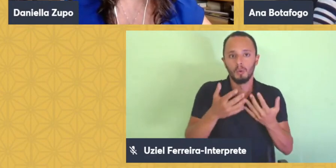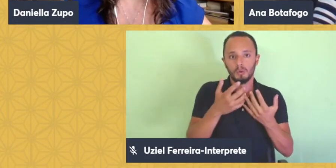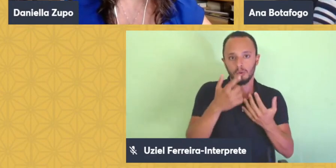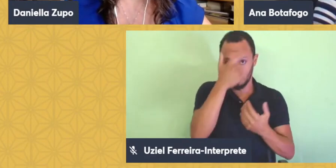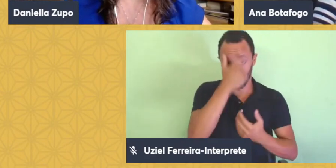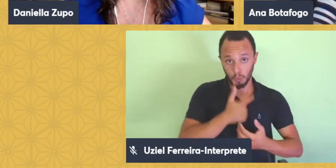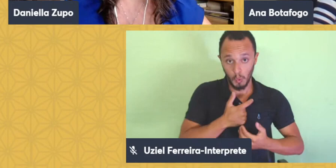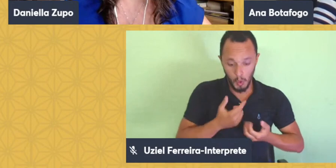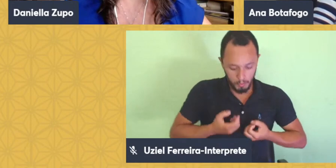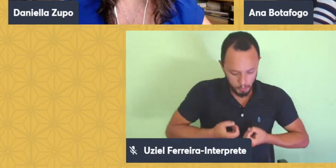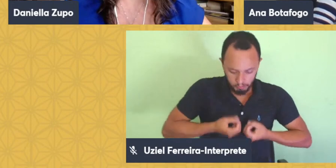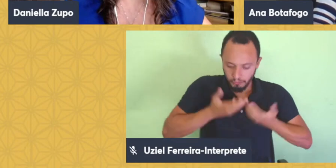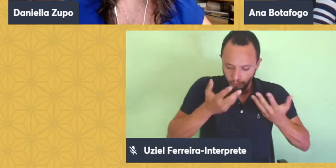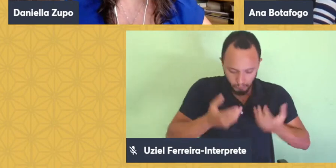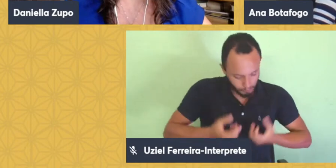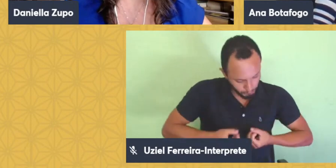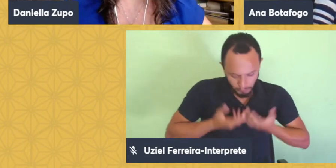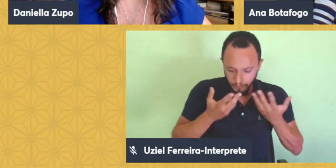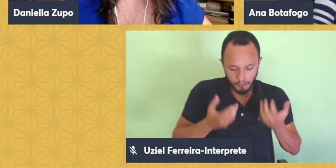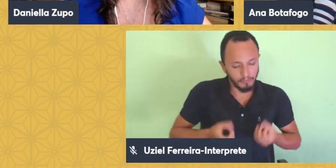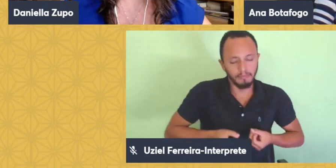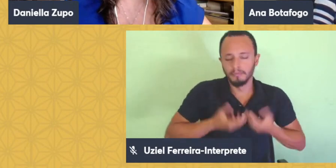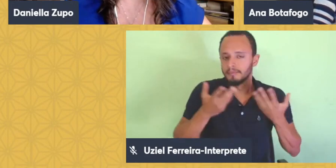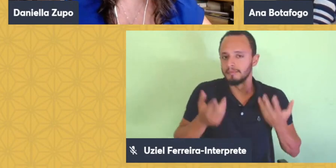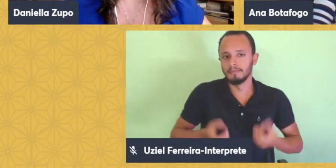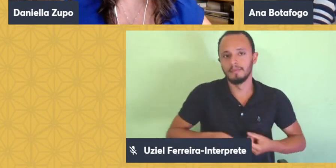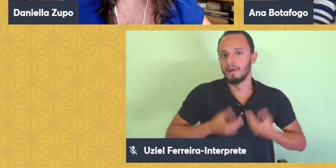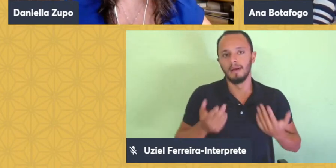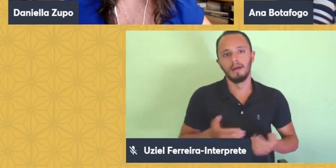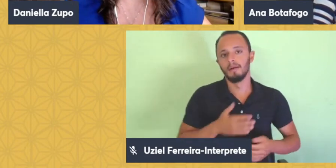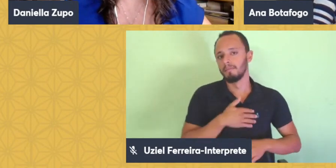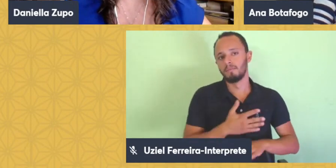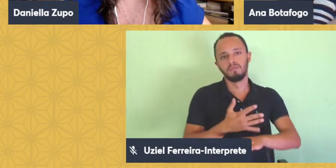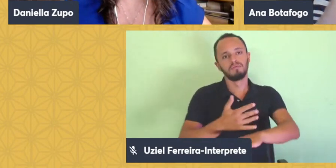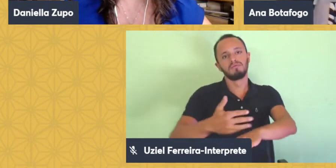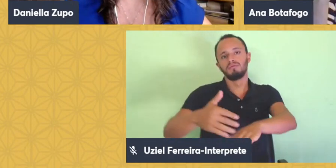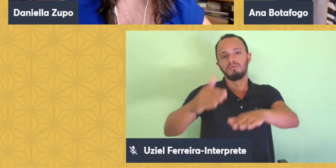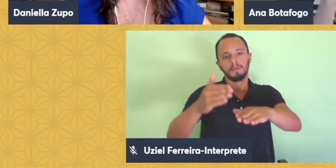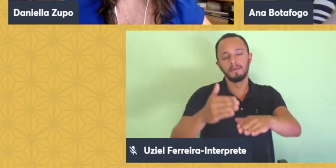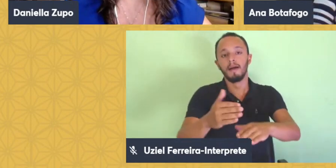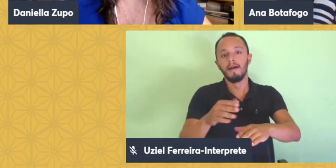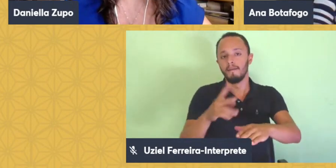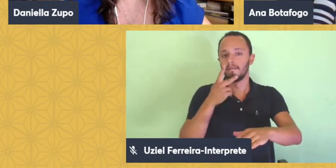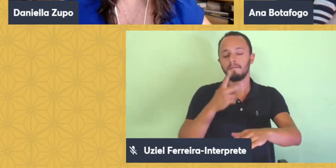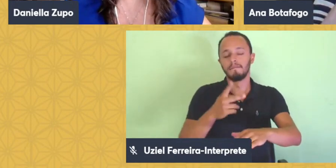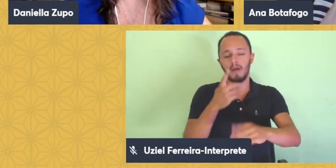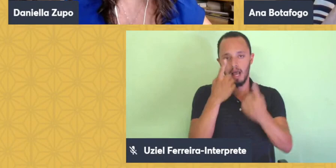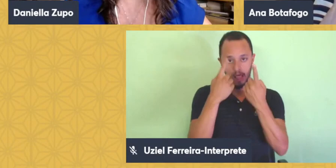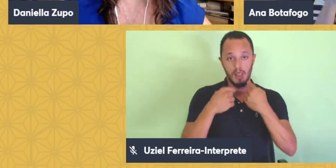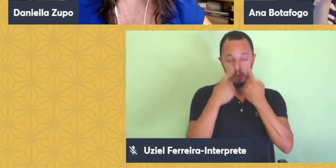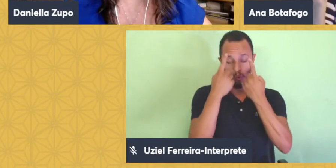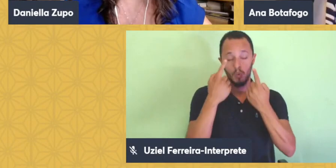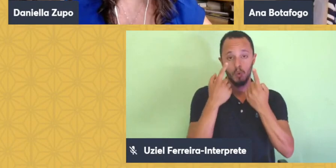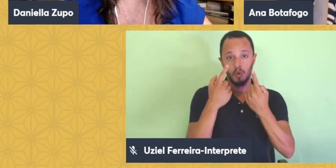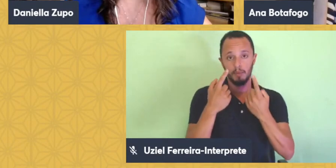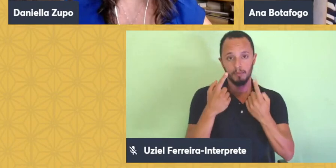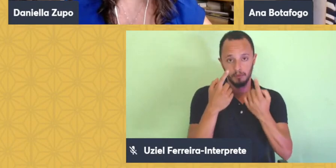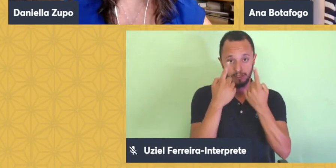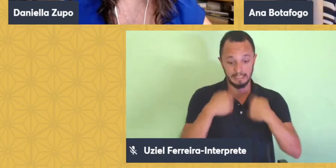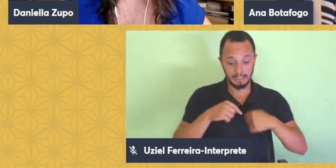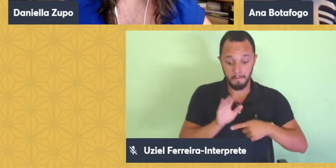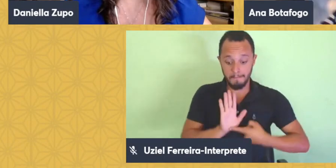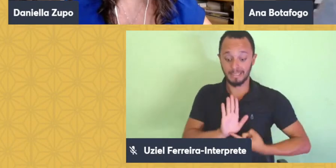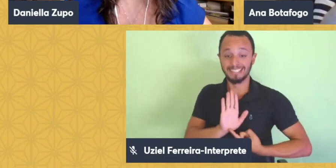no descanso Eu acho que o corpo fala e eu acho que nós da dança também que a gente está tão habituado